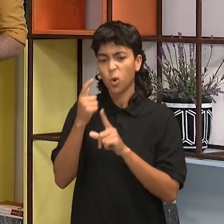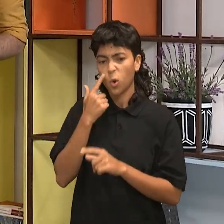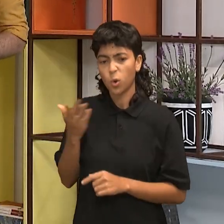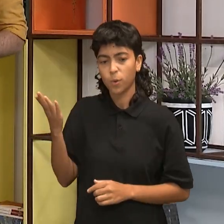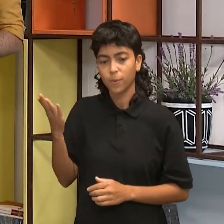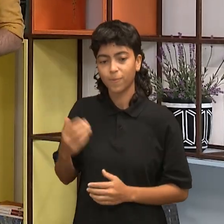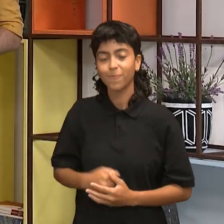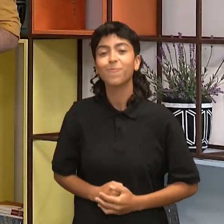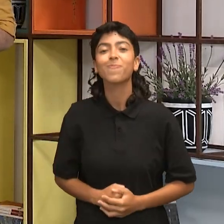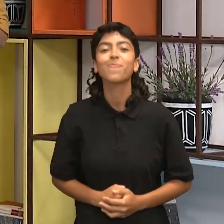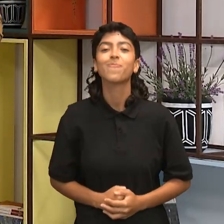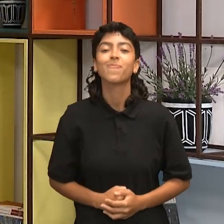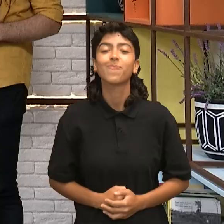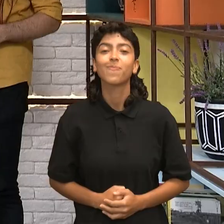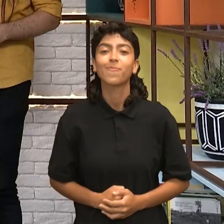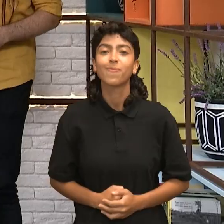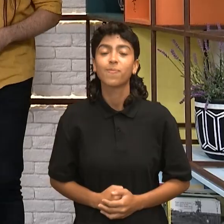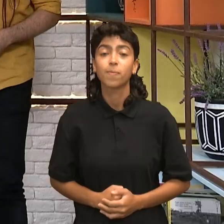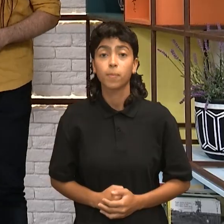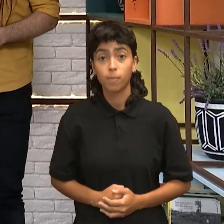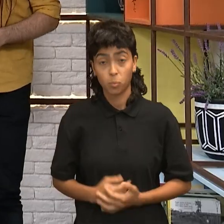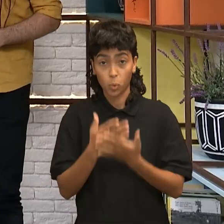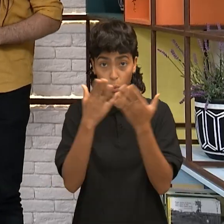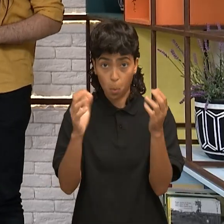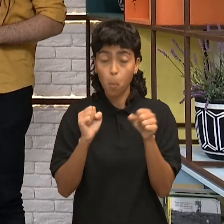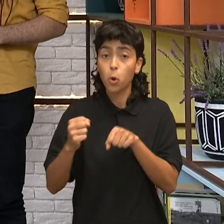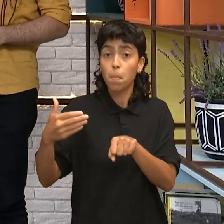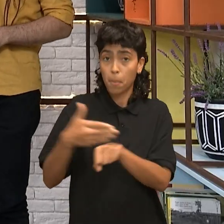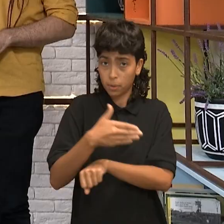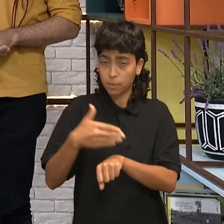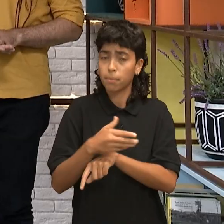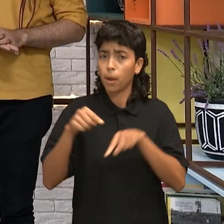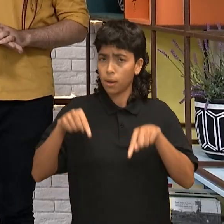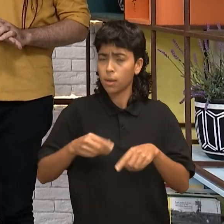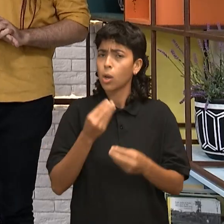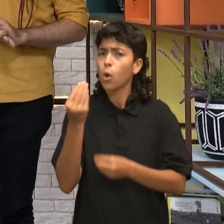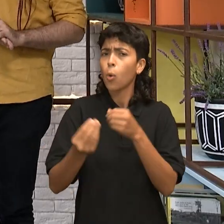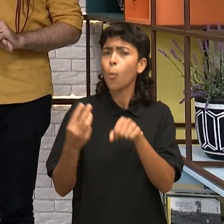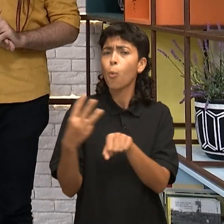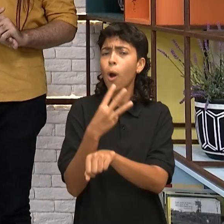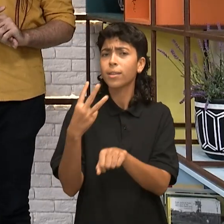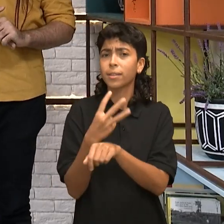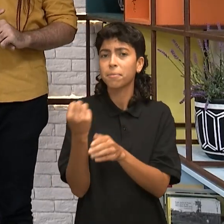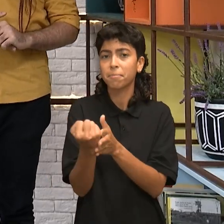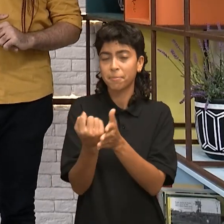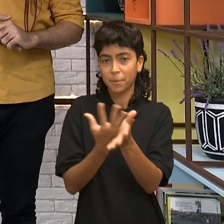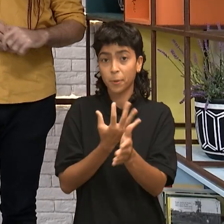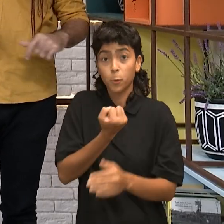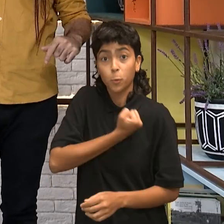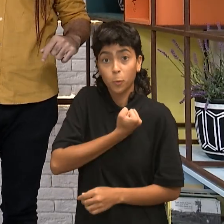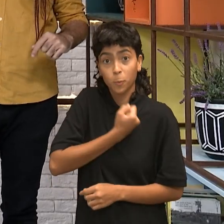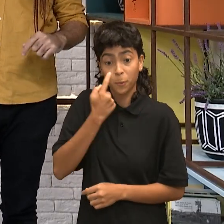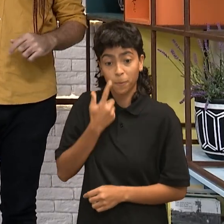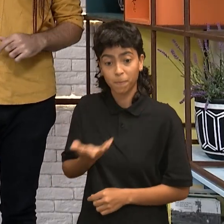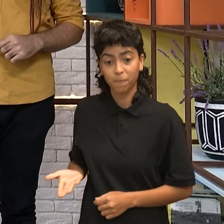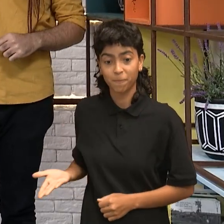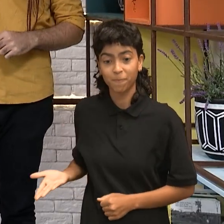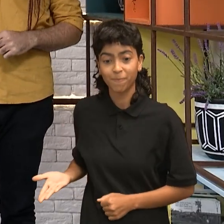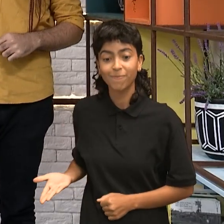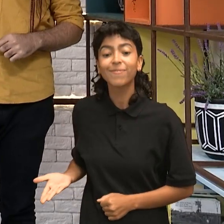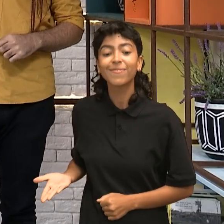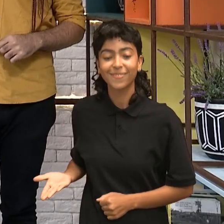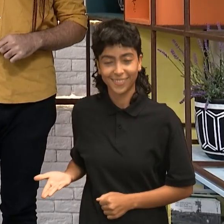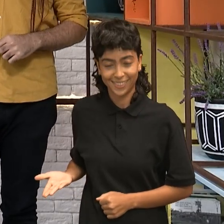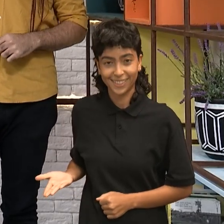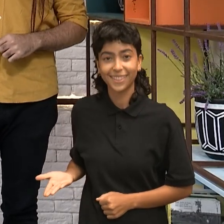UFG atrás de mim. E você pode participar com a gente por meio do nosso WhatsApp, é só mandar a sua mensagem para esse número que aparece aqui embaixo da